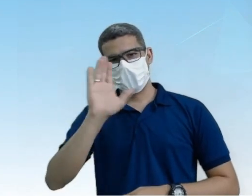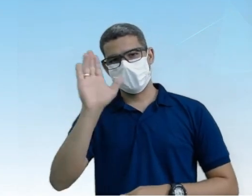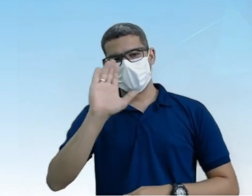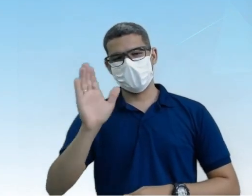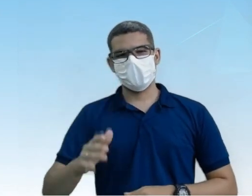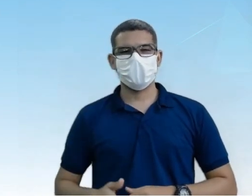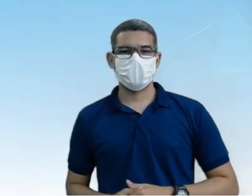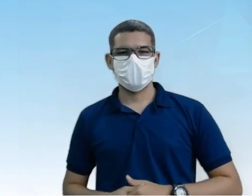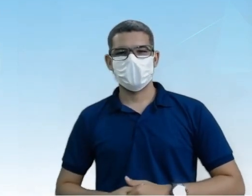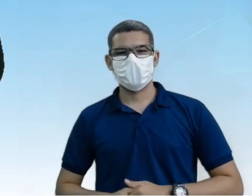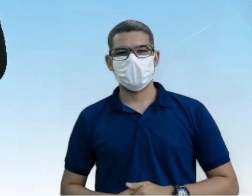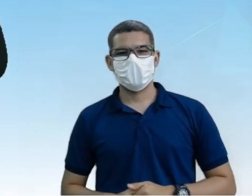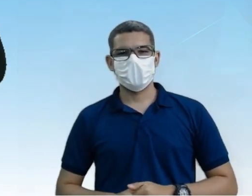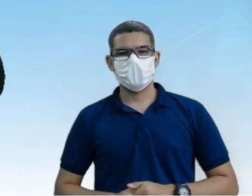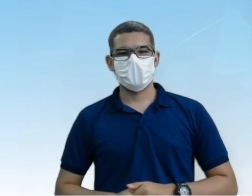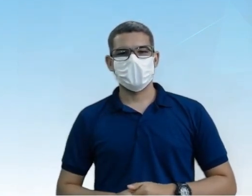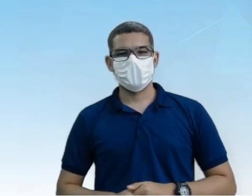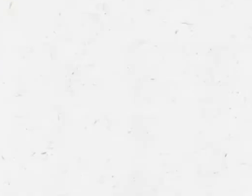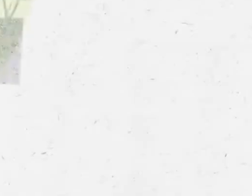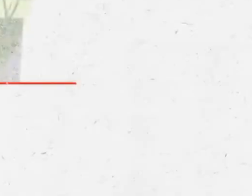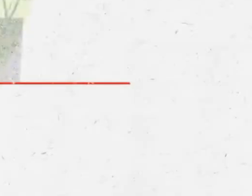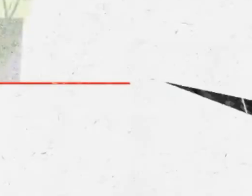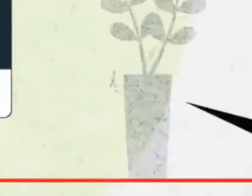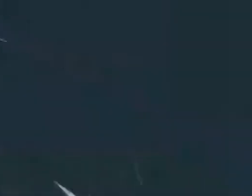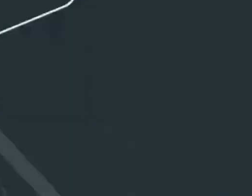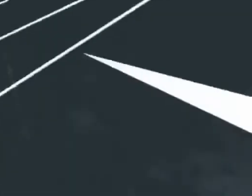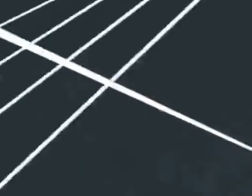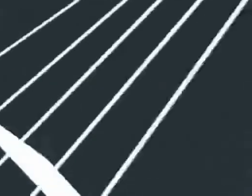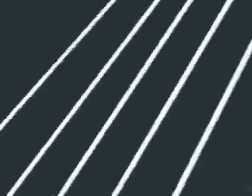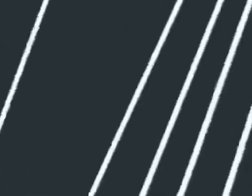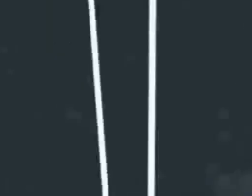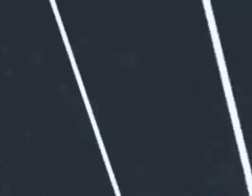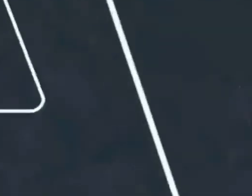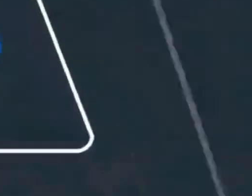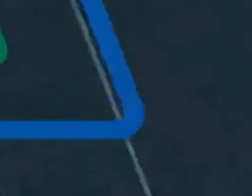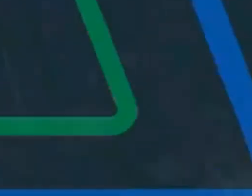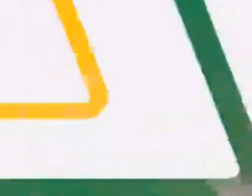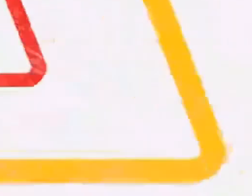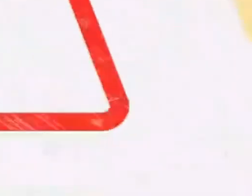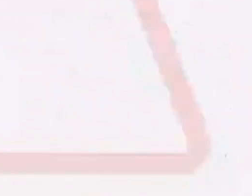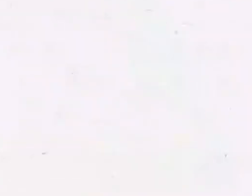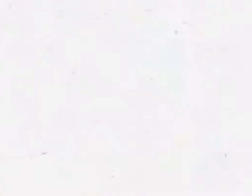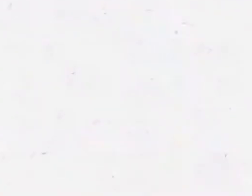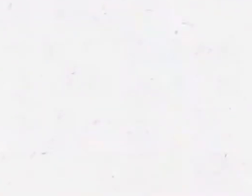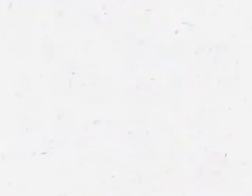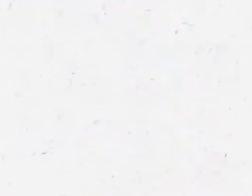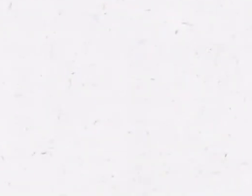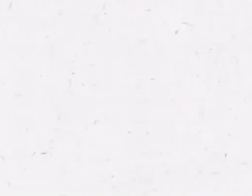na próxima aula. Bye, bye!